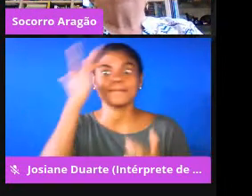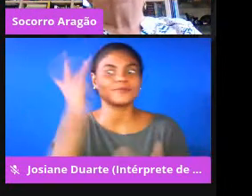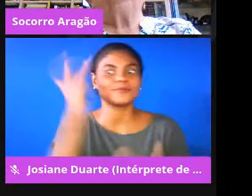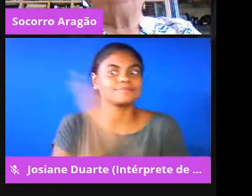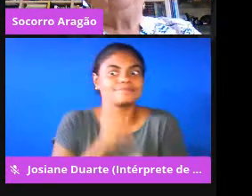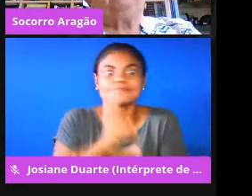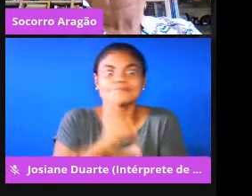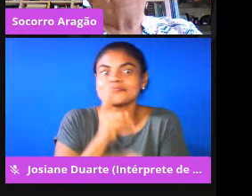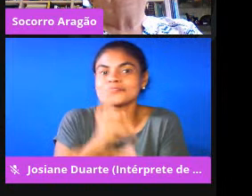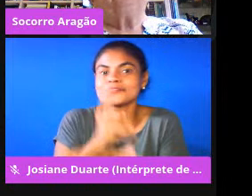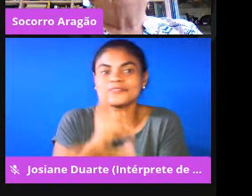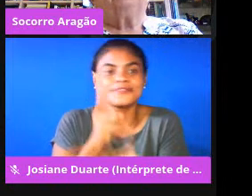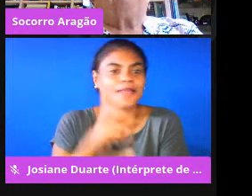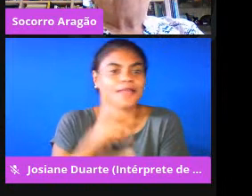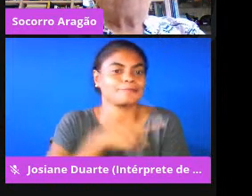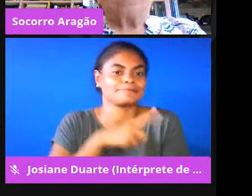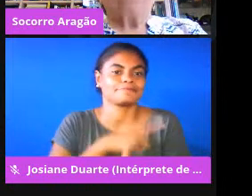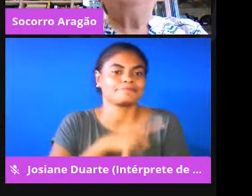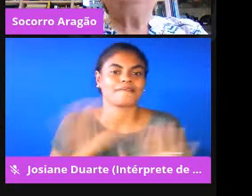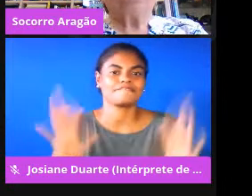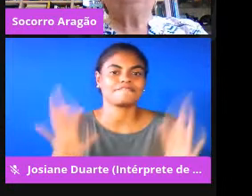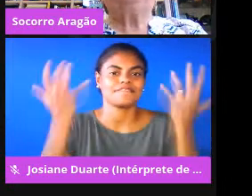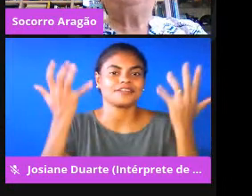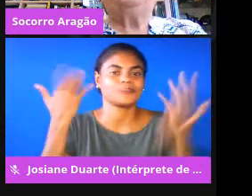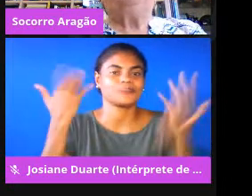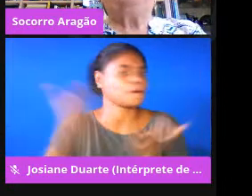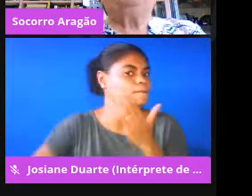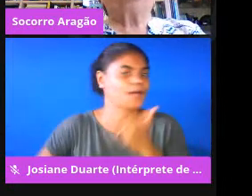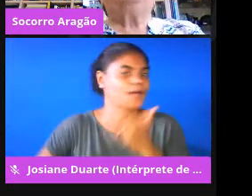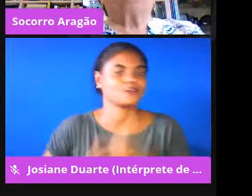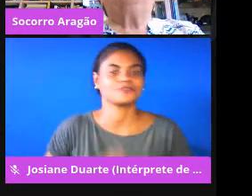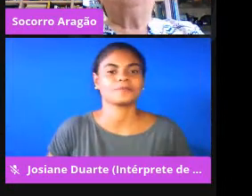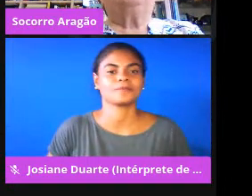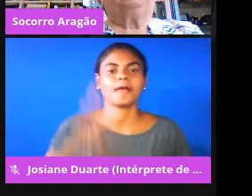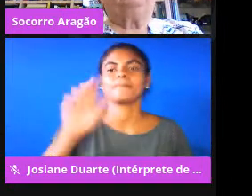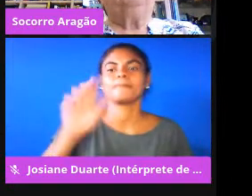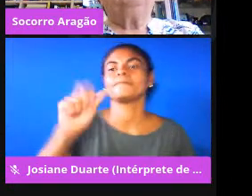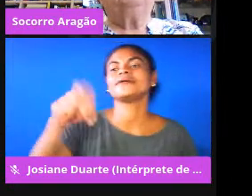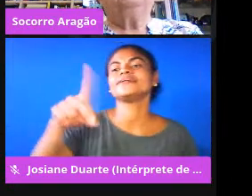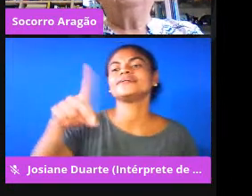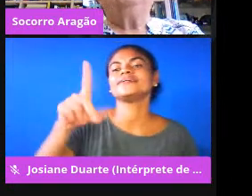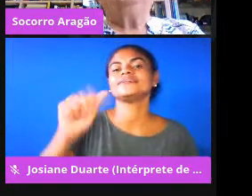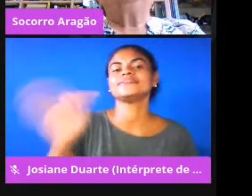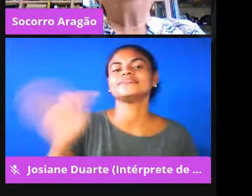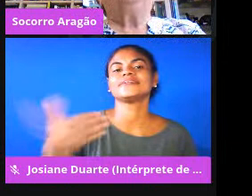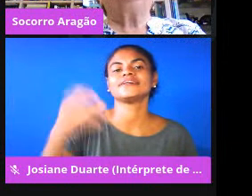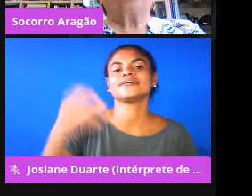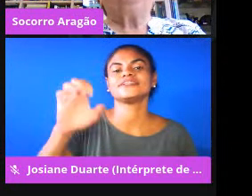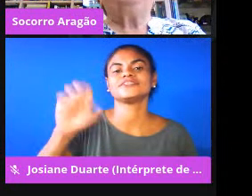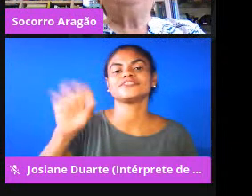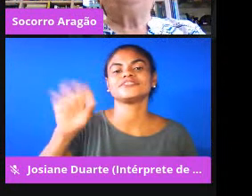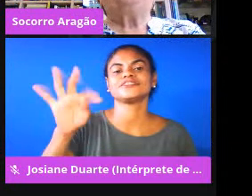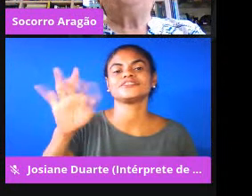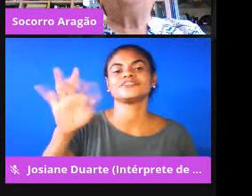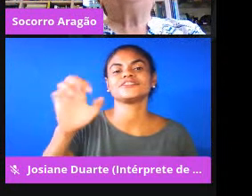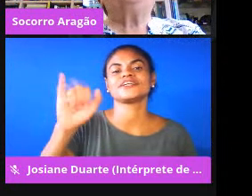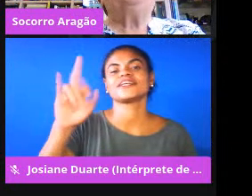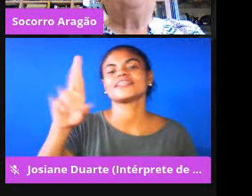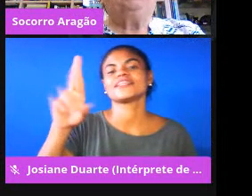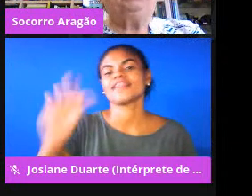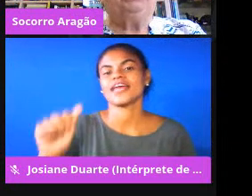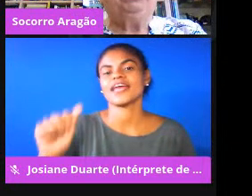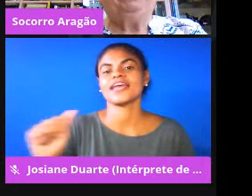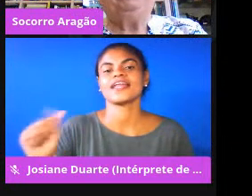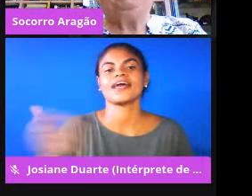ao baile no clube de primeira. Banda de esteira, Amásia, Comborsa. 2 de fevereiro,